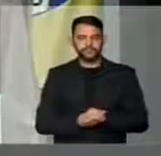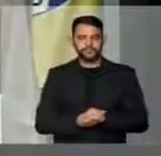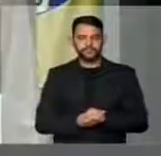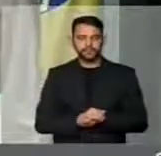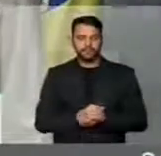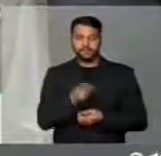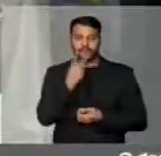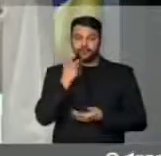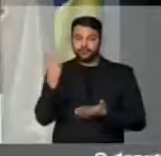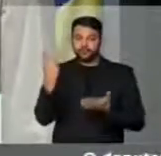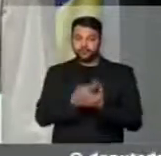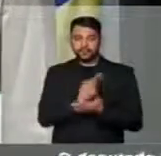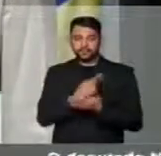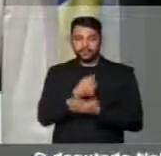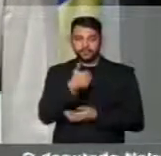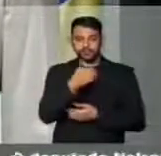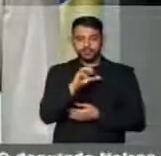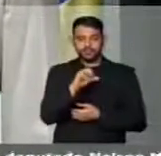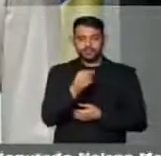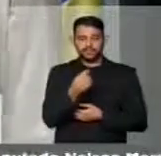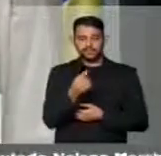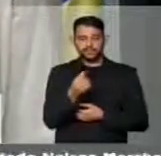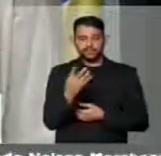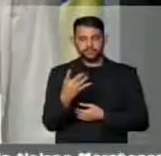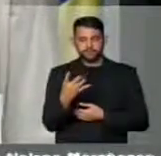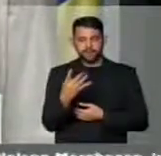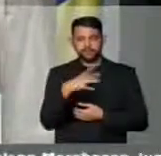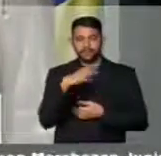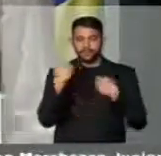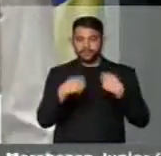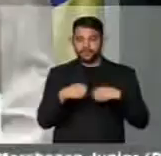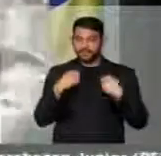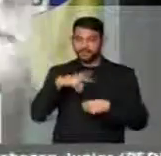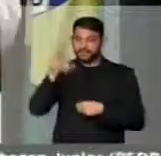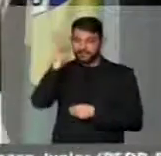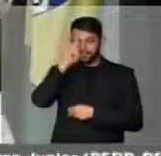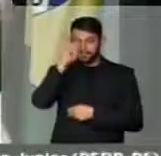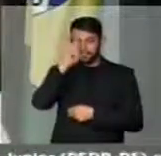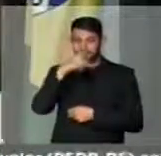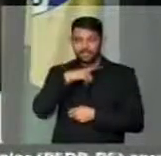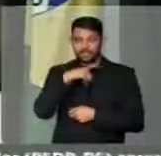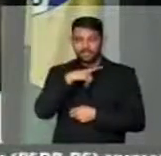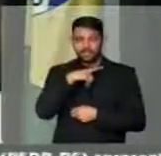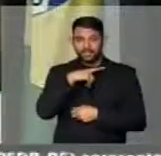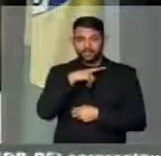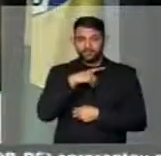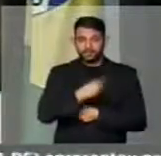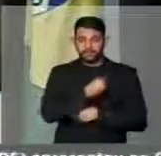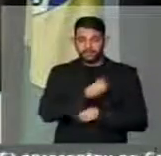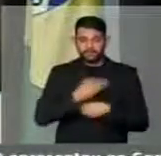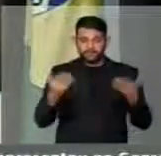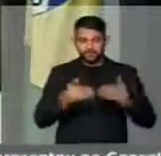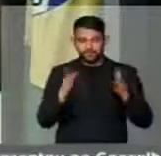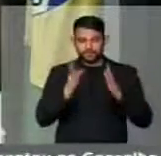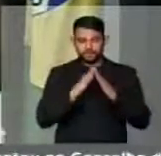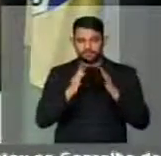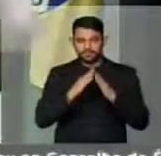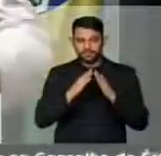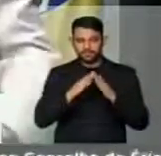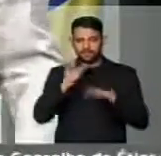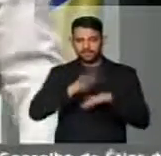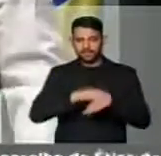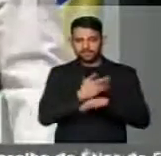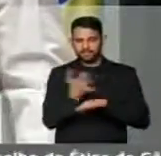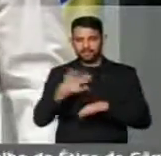em episódios de 64, eles precisam se lembrar que os que decidem hoje no Brasil, a grande maioria